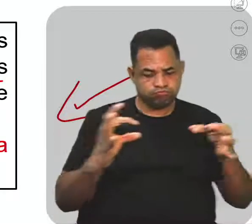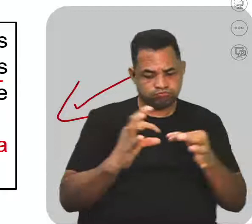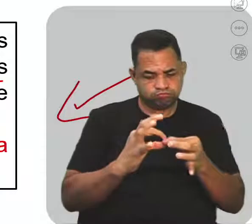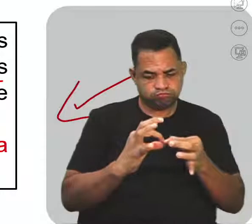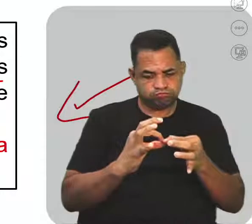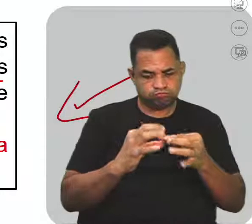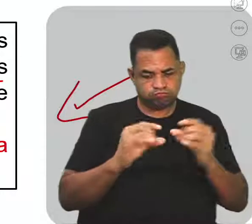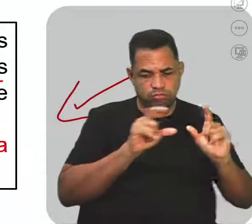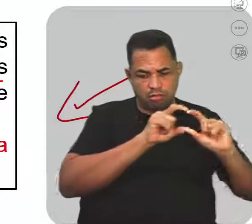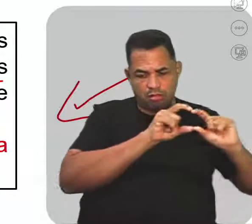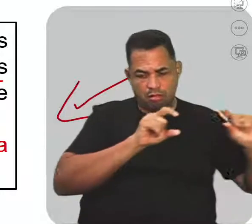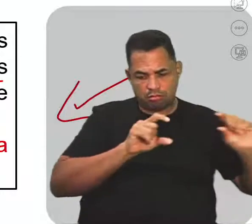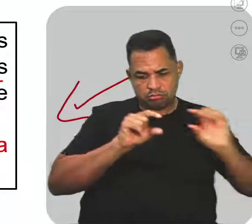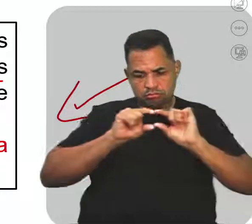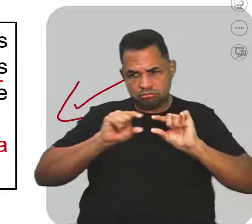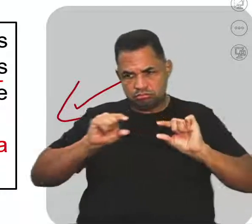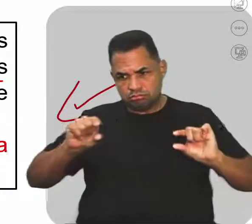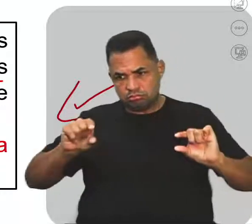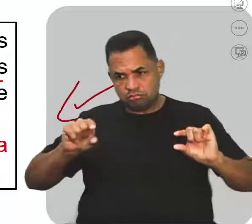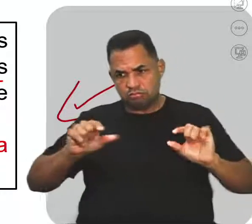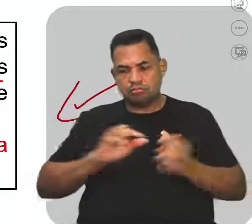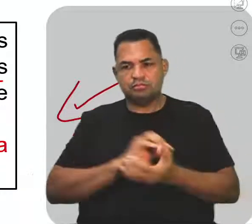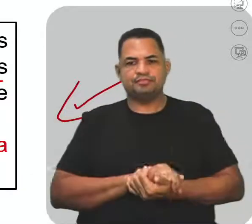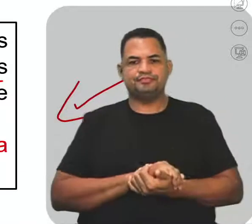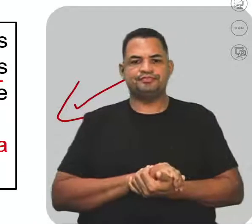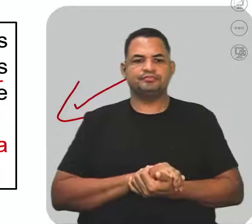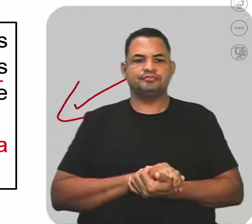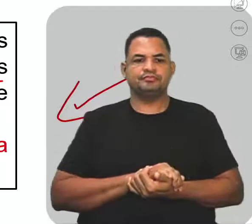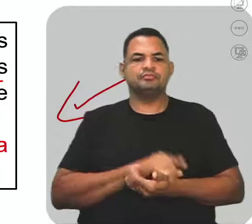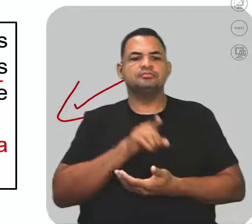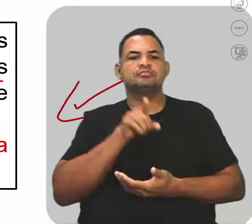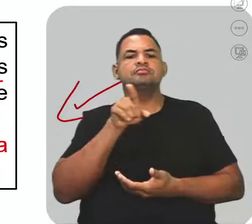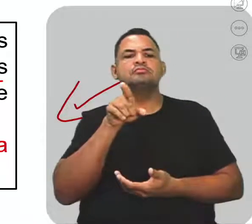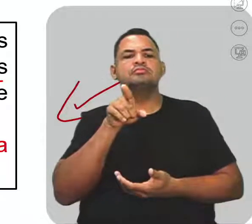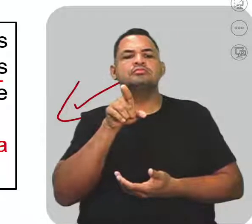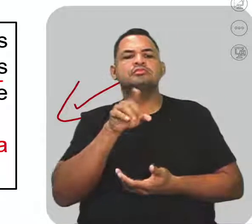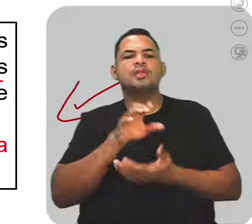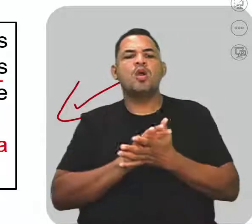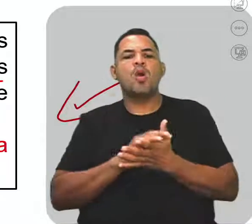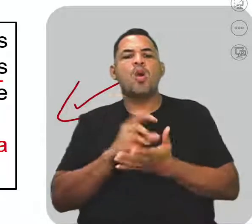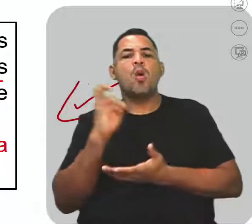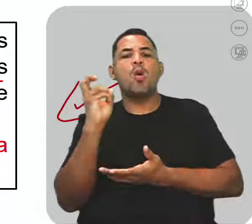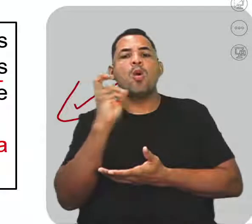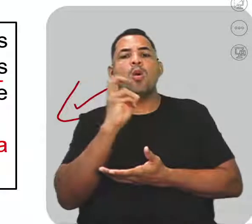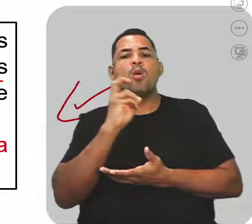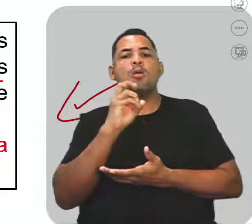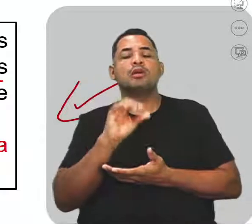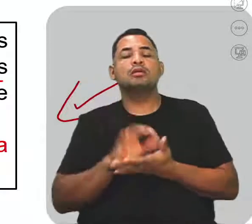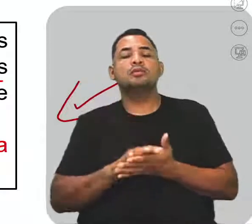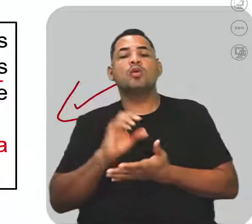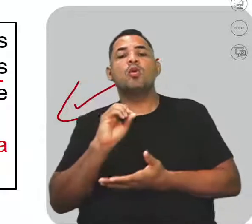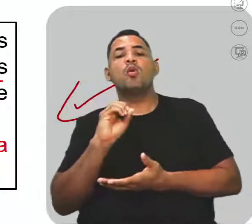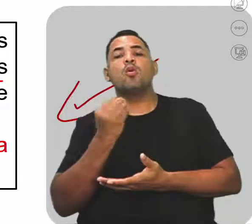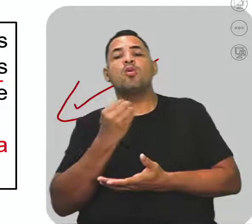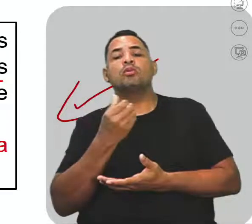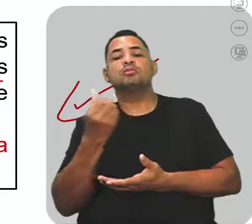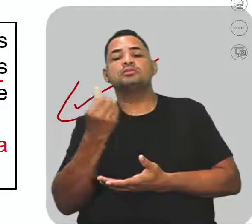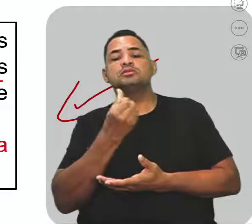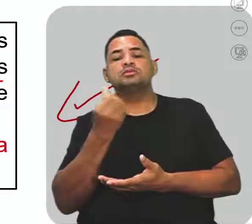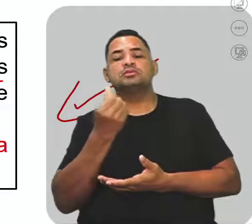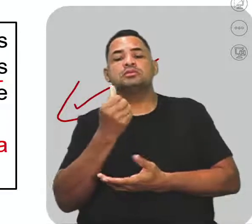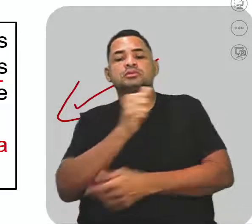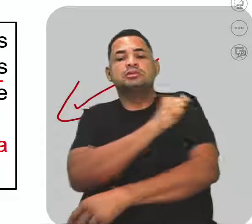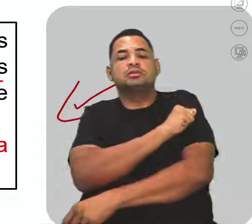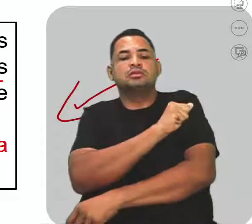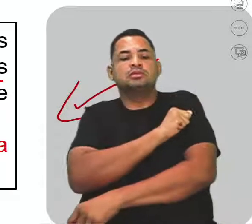subordinadas, tá? Vamos ao exemplo. Você é o quinto ou sexto aluno que me diz